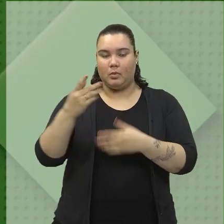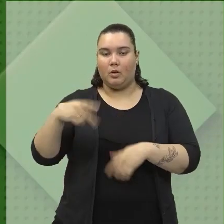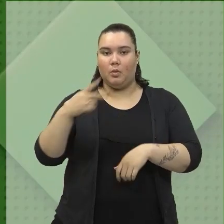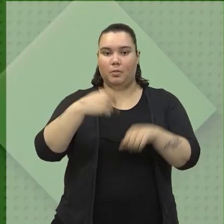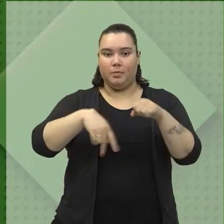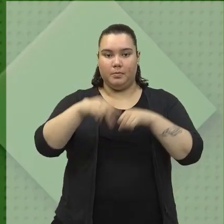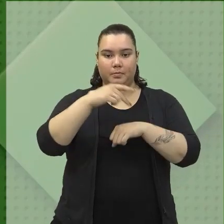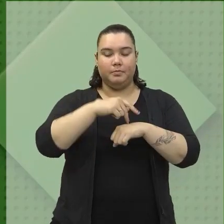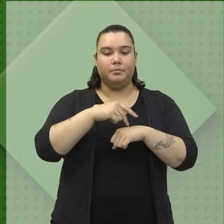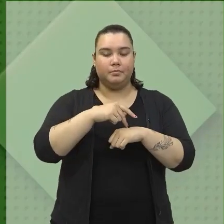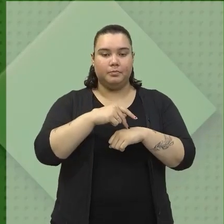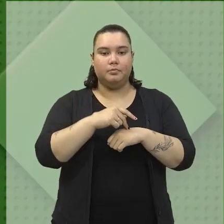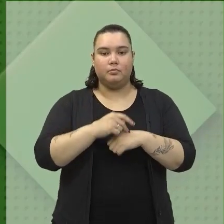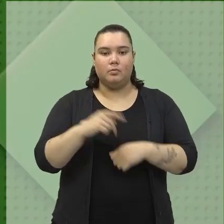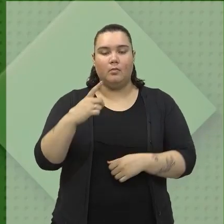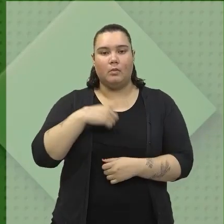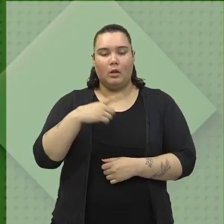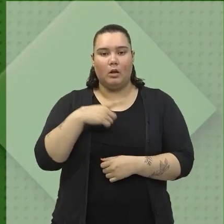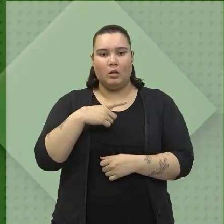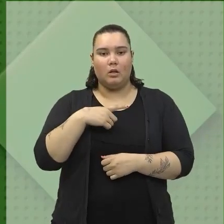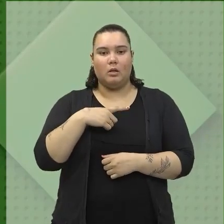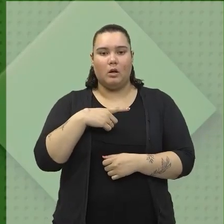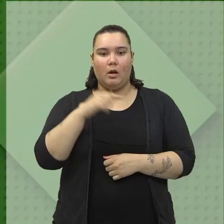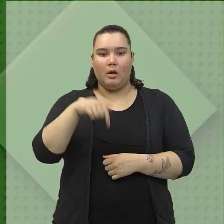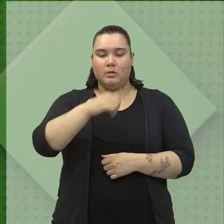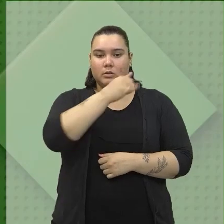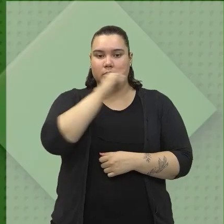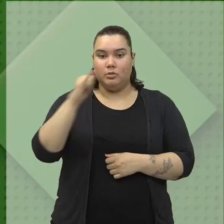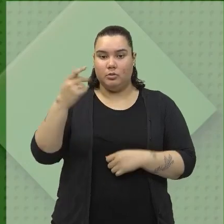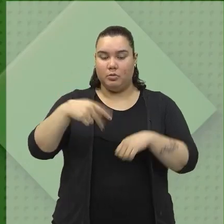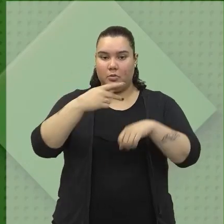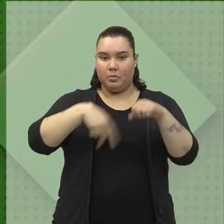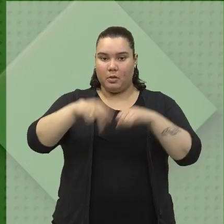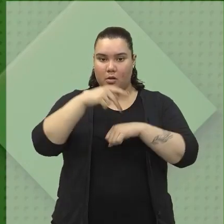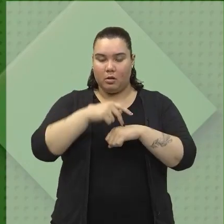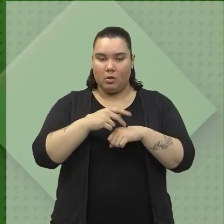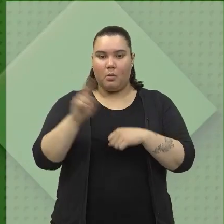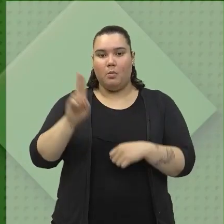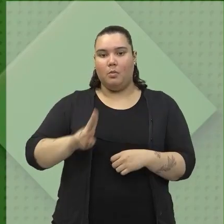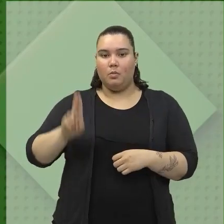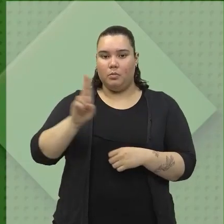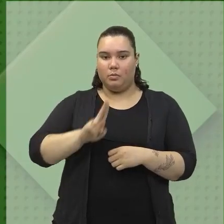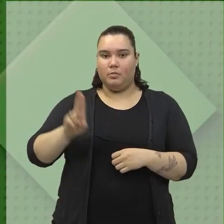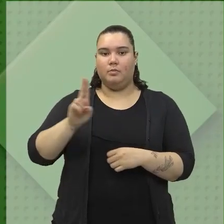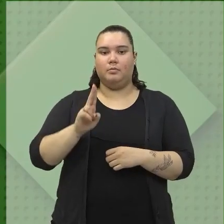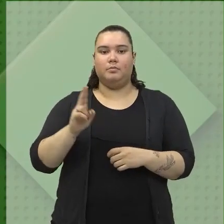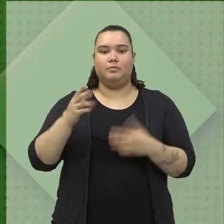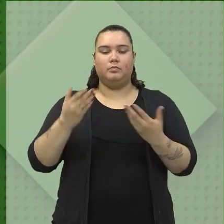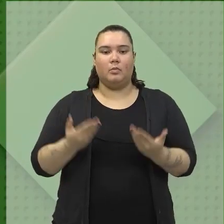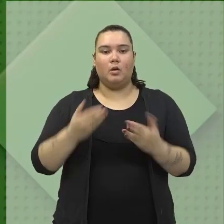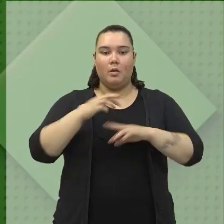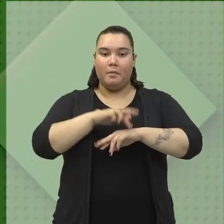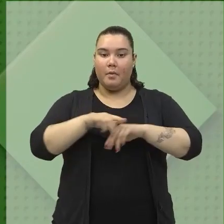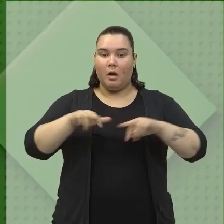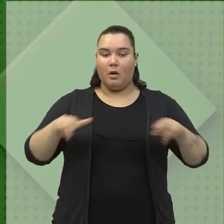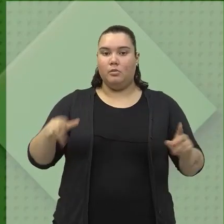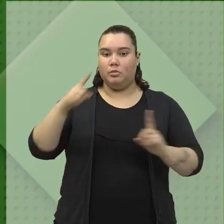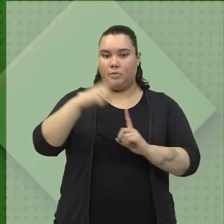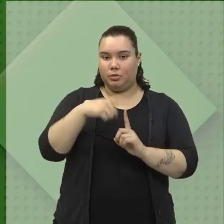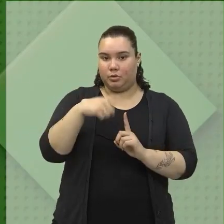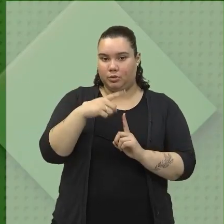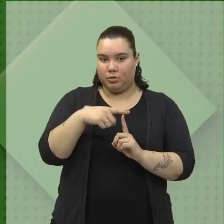né? Para se ter aí energia no nosso país, a gente vai utilizar fontes, né, no caso, diferentes e